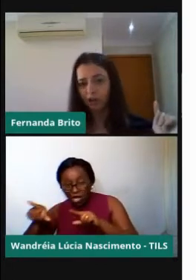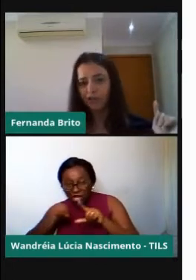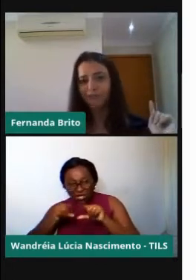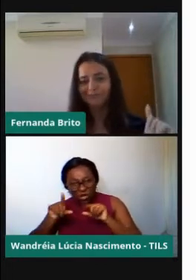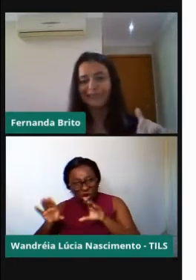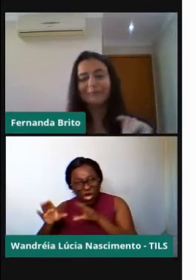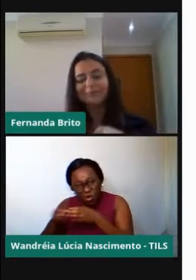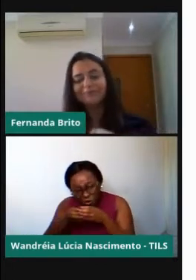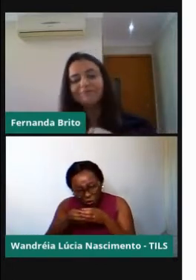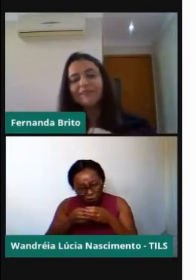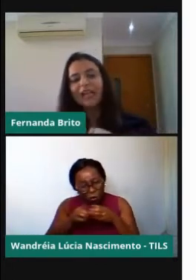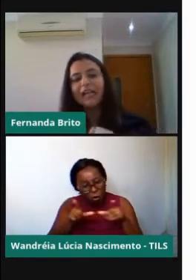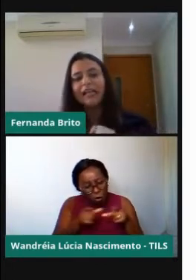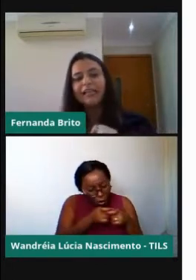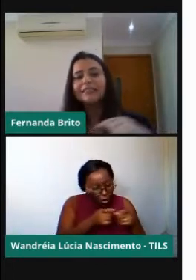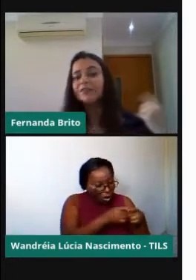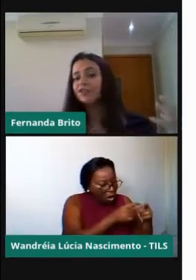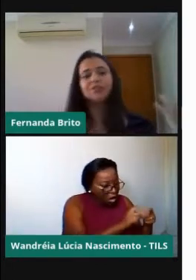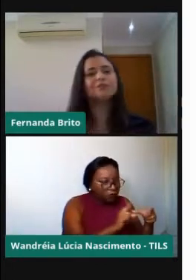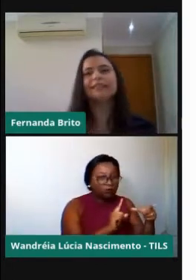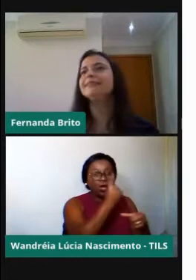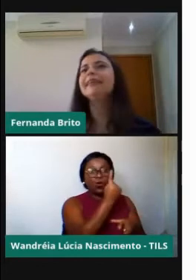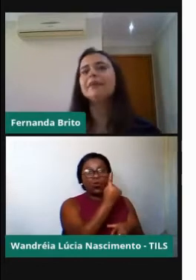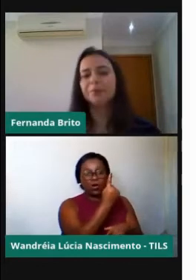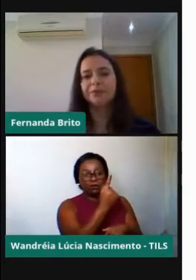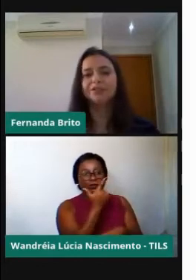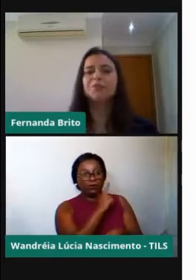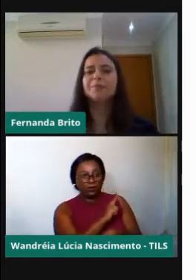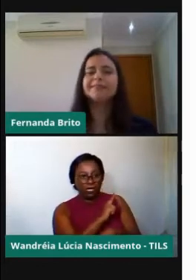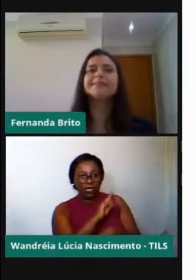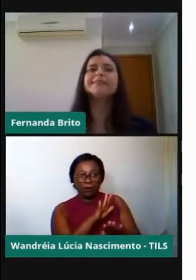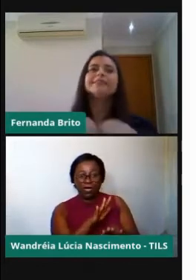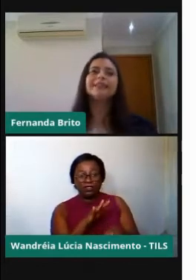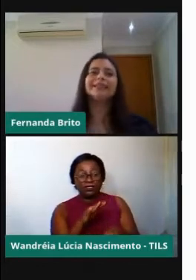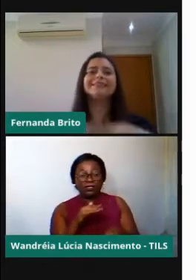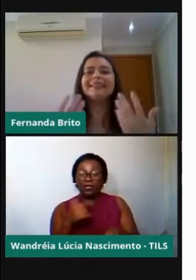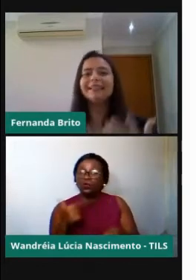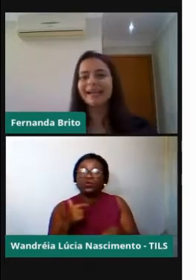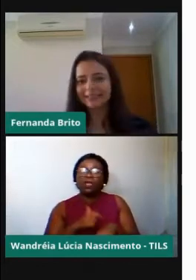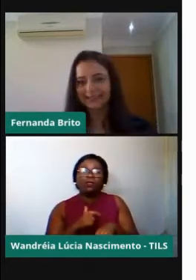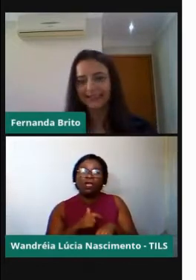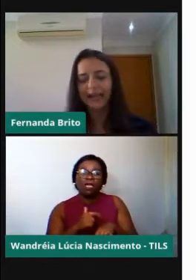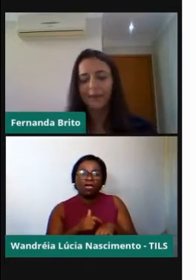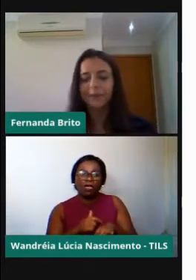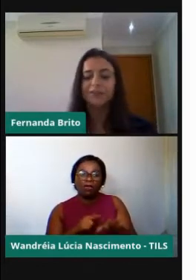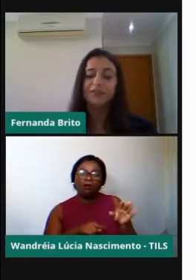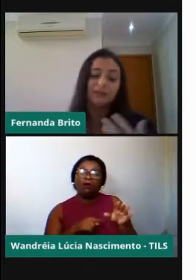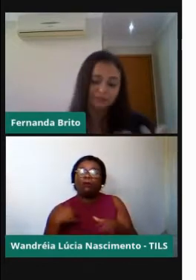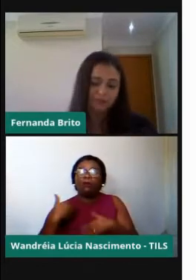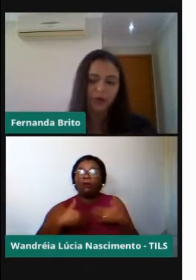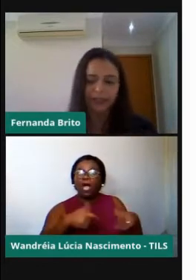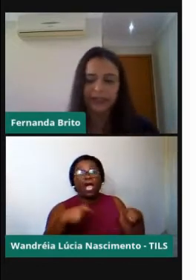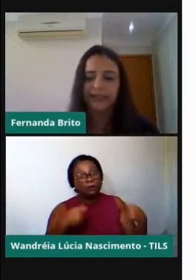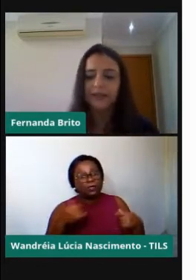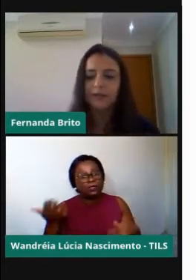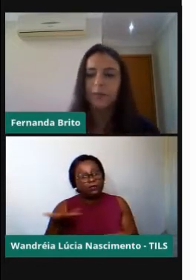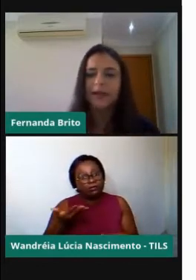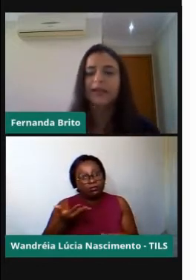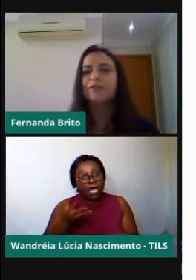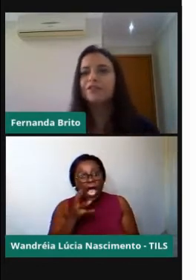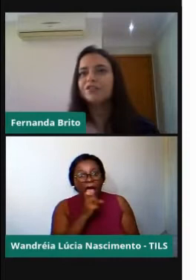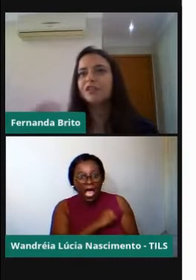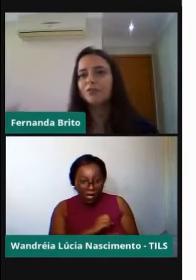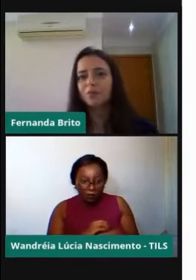com sorte, né? Então, a gente não tem esse tempo. A gente precisa acelerar essas etapas. E, ok,